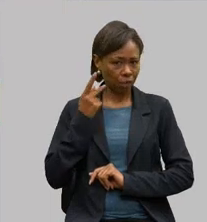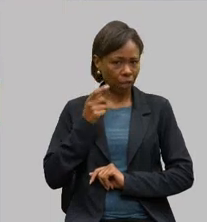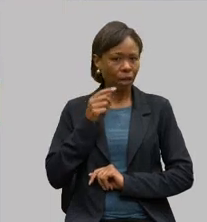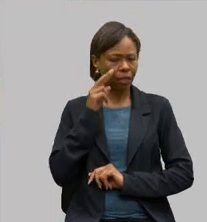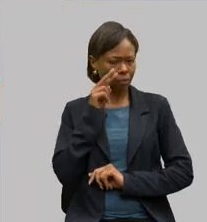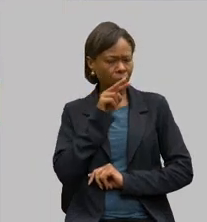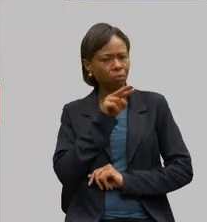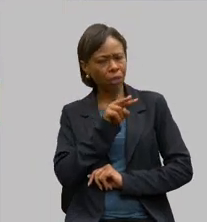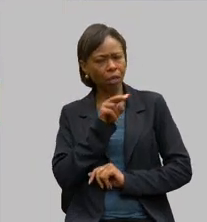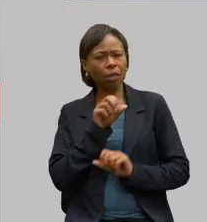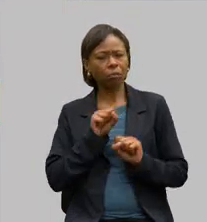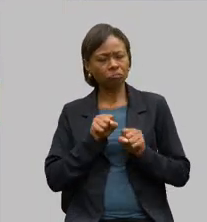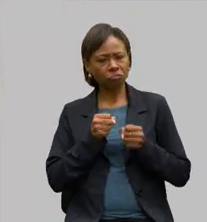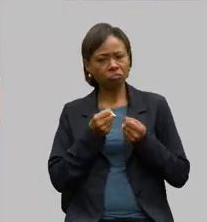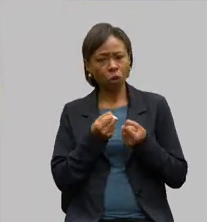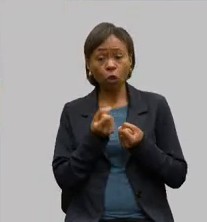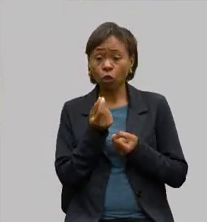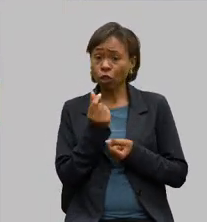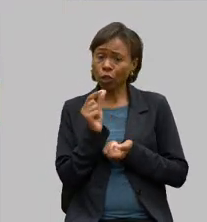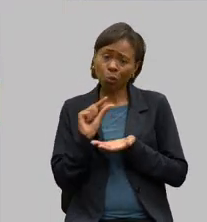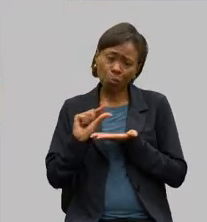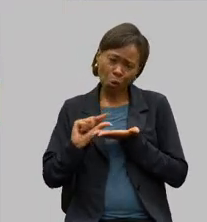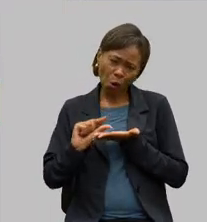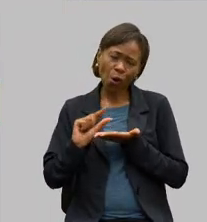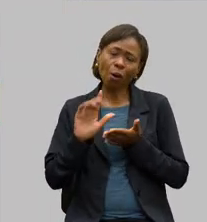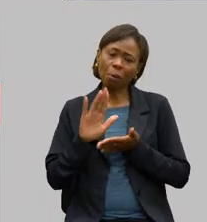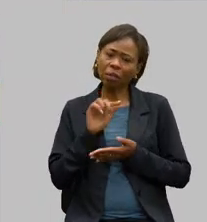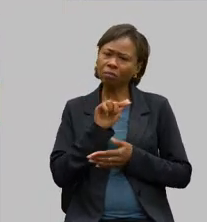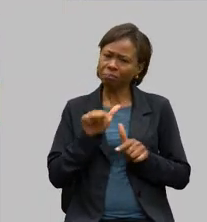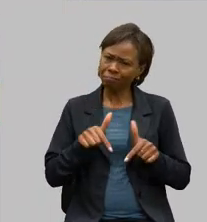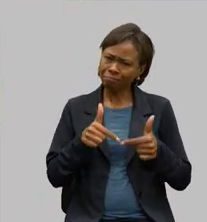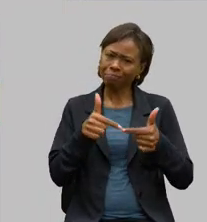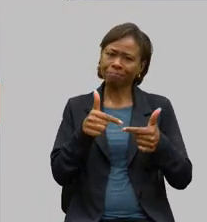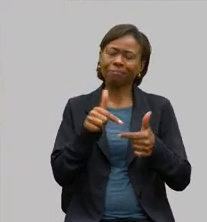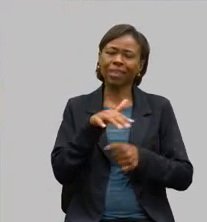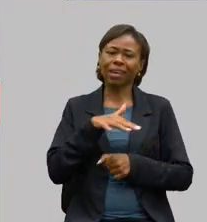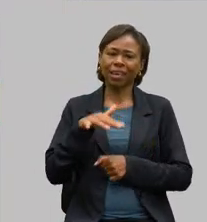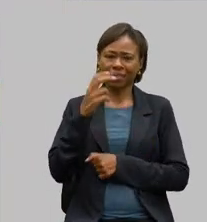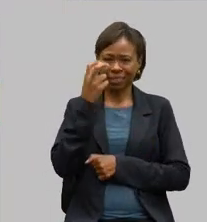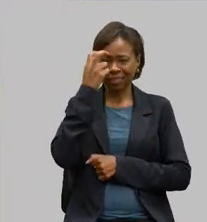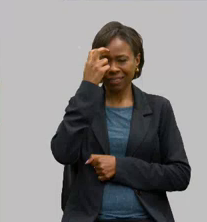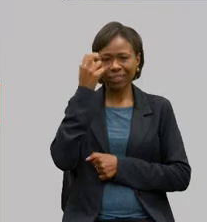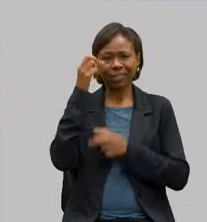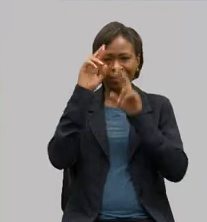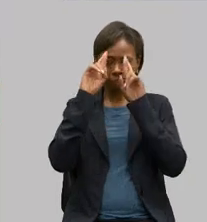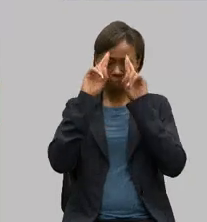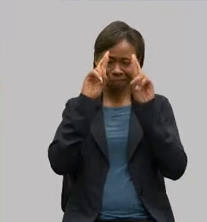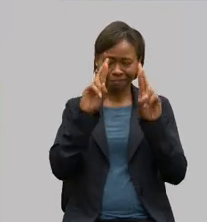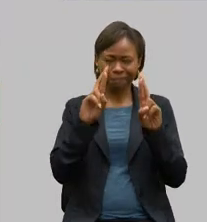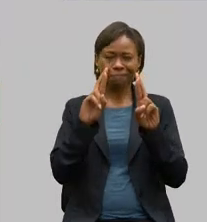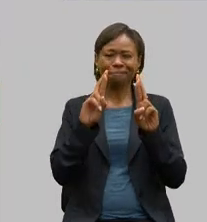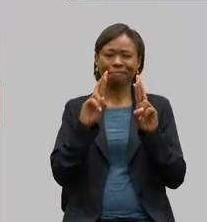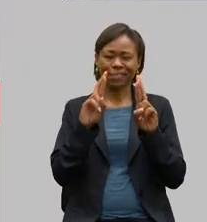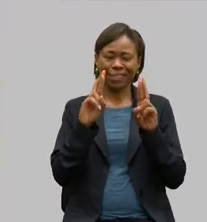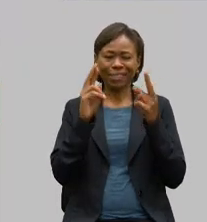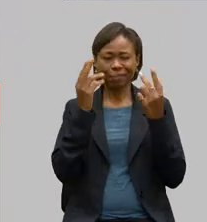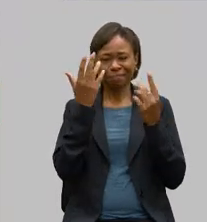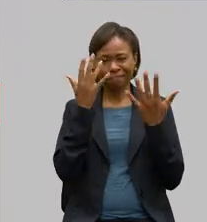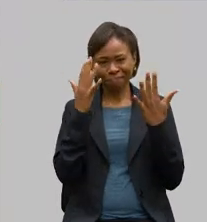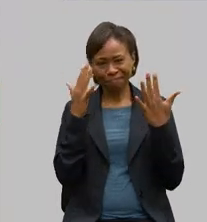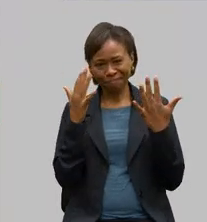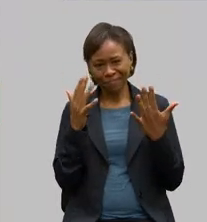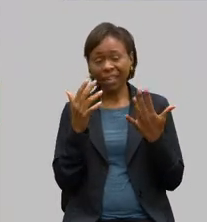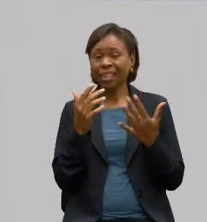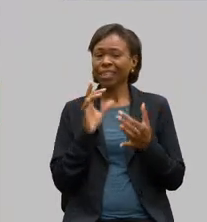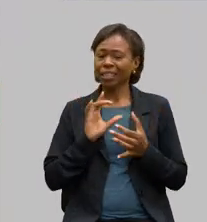vezes com recurso pequeno de fazer muito pela nossa cultura então fica aqui nosso respeito Nossa admiração e conte